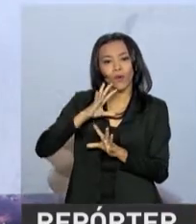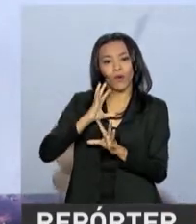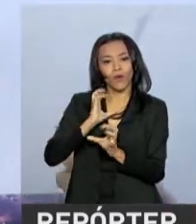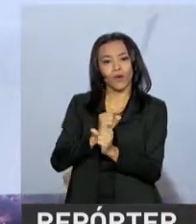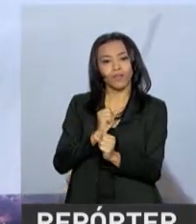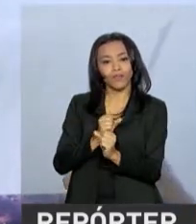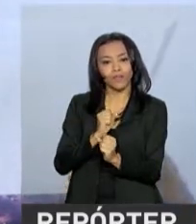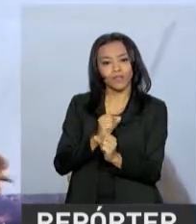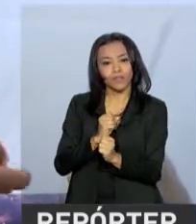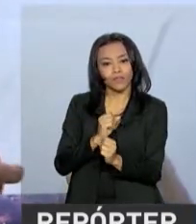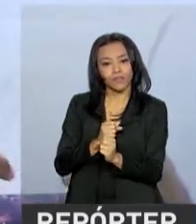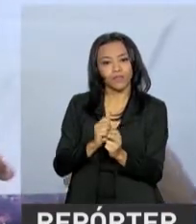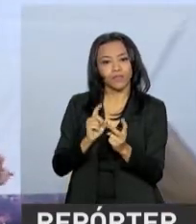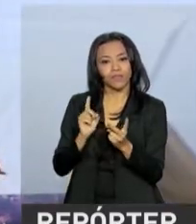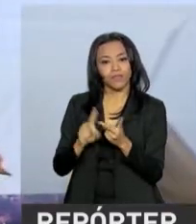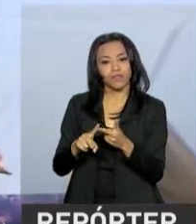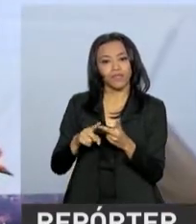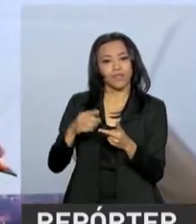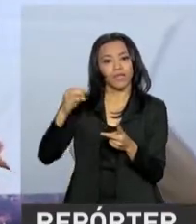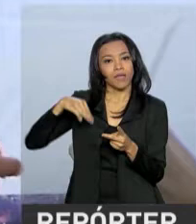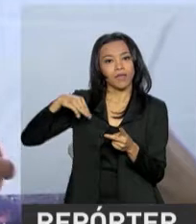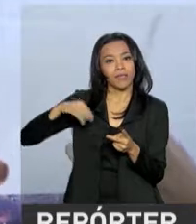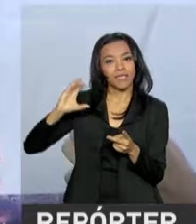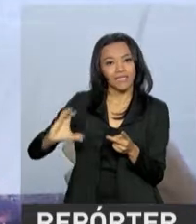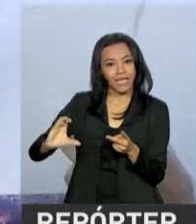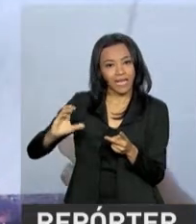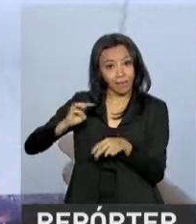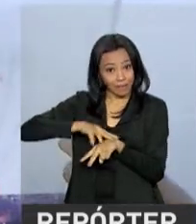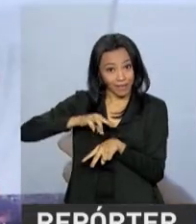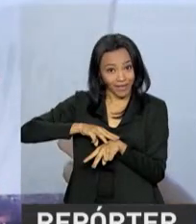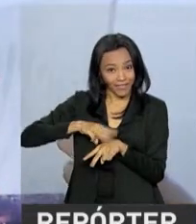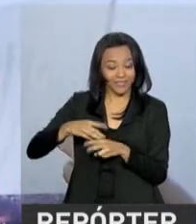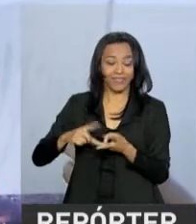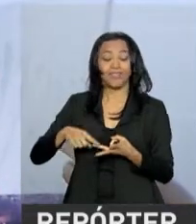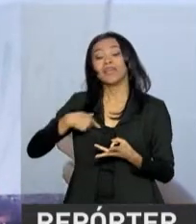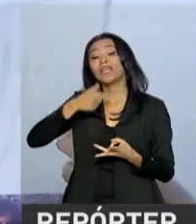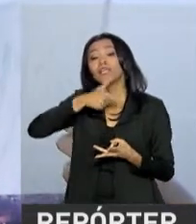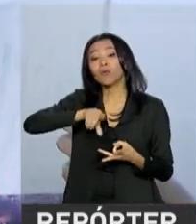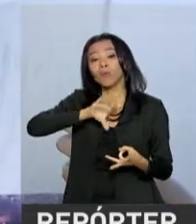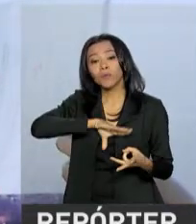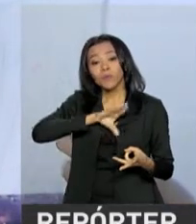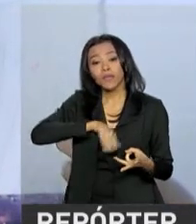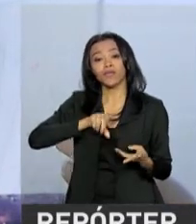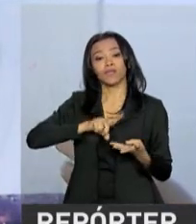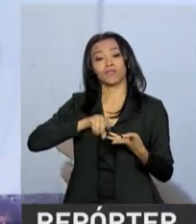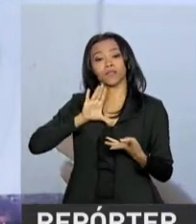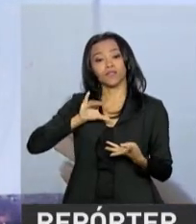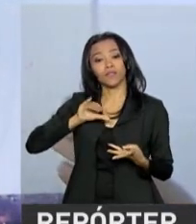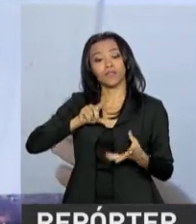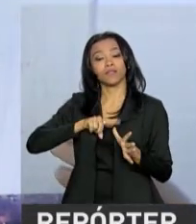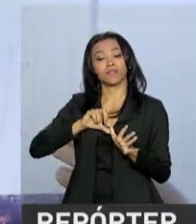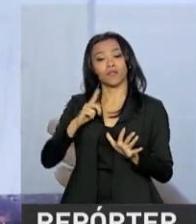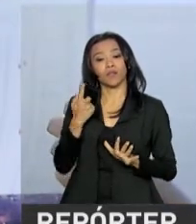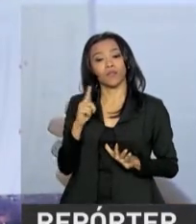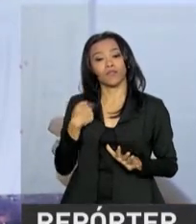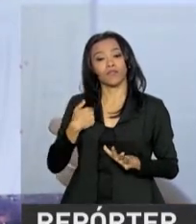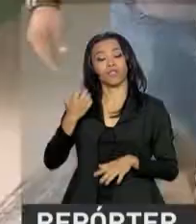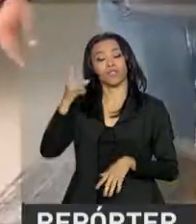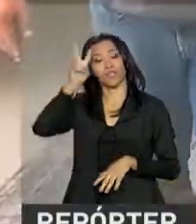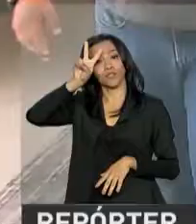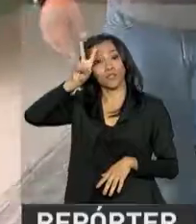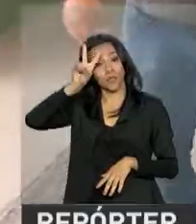fatoração, MDC, MMC, língua portuguesa, ciências, geografia,